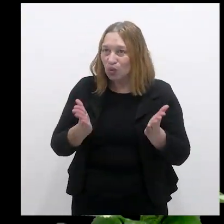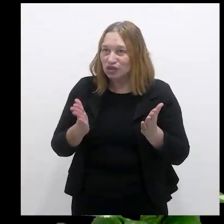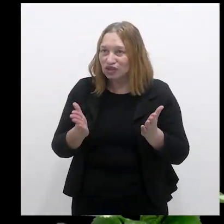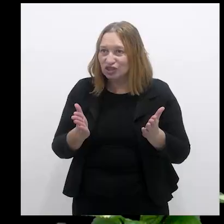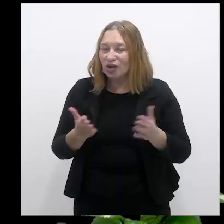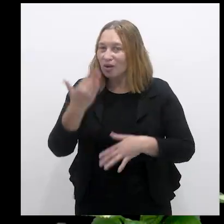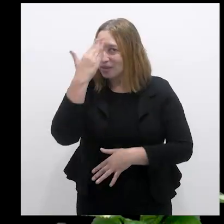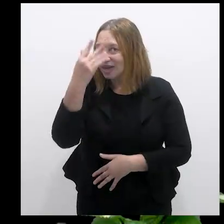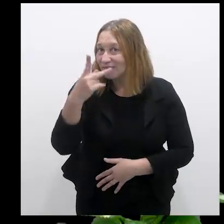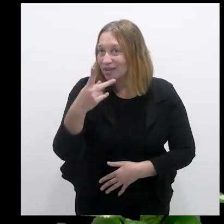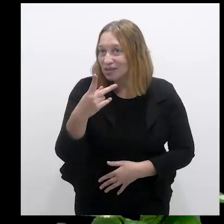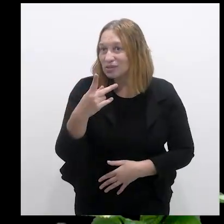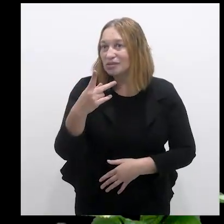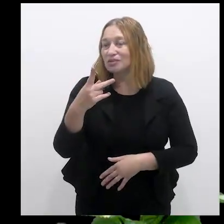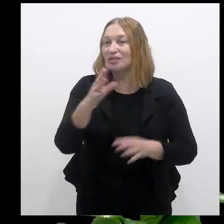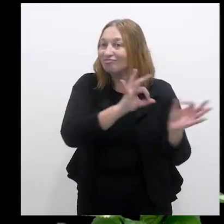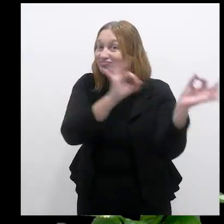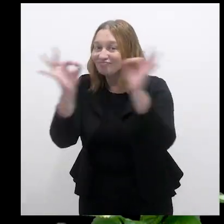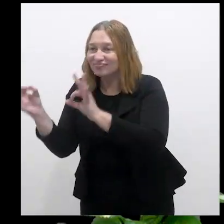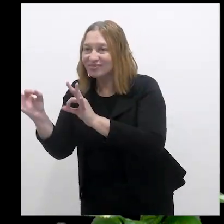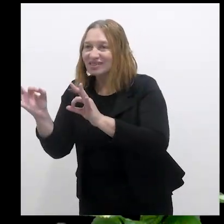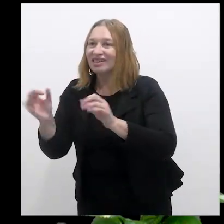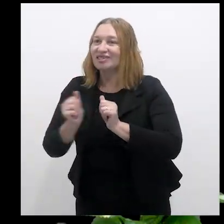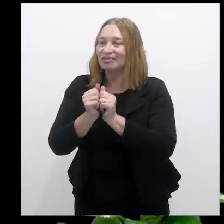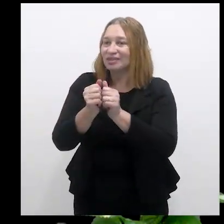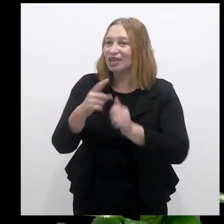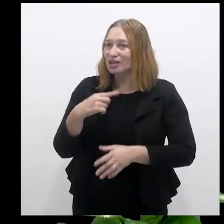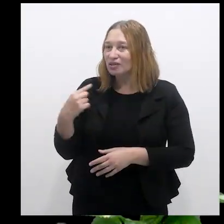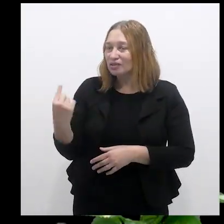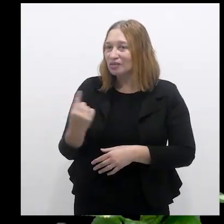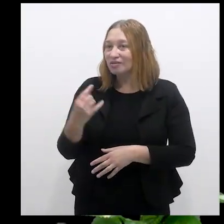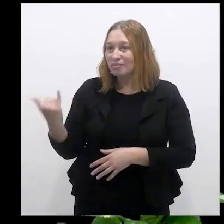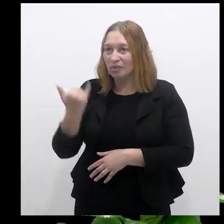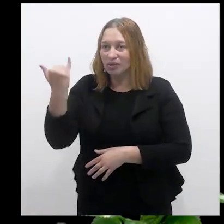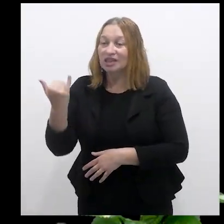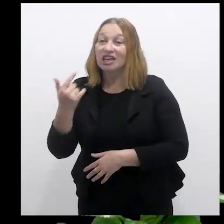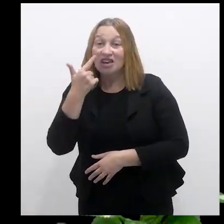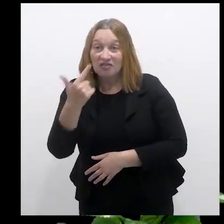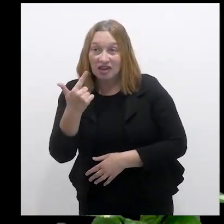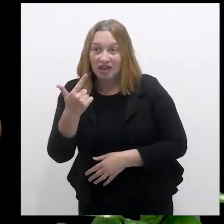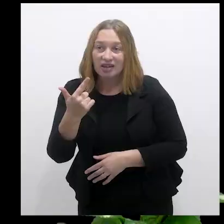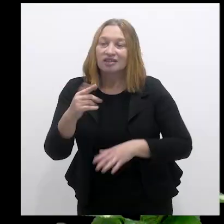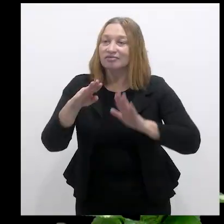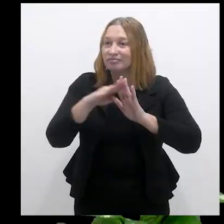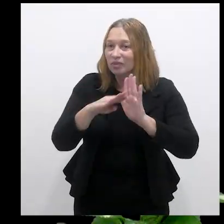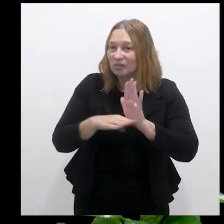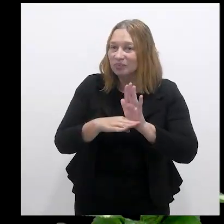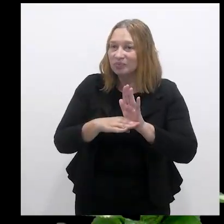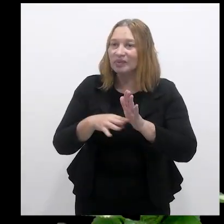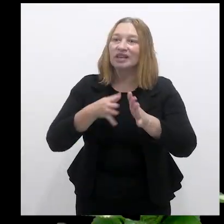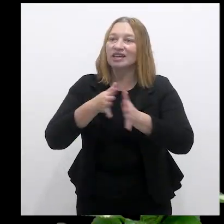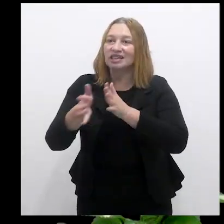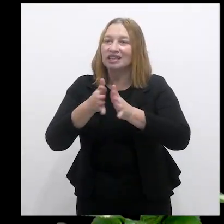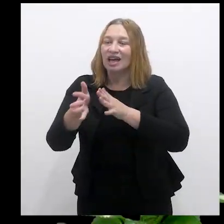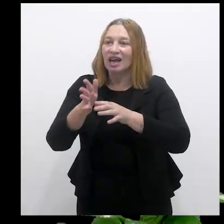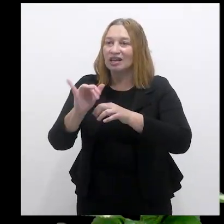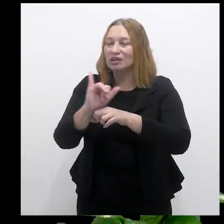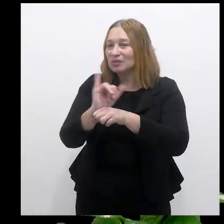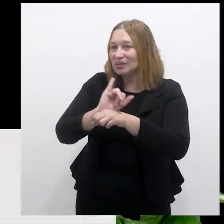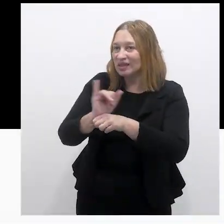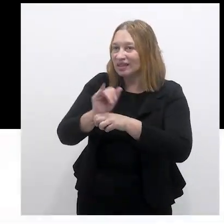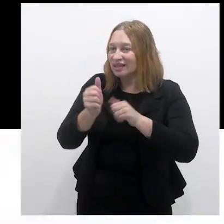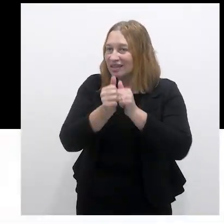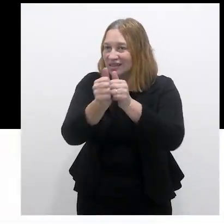Papo no Alerj Revista de hoje. Muito obrigado pela sua audiência, pela sua companhia, que é tão importante para nós. Se você quiser rever esse programa, é só